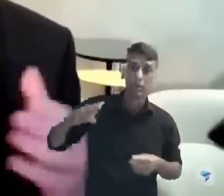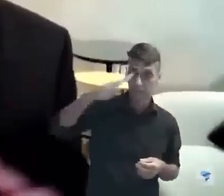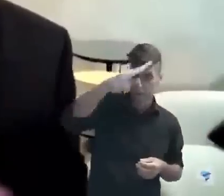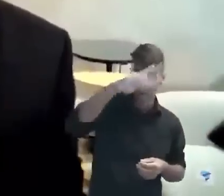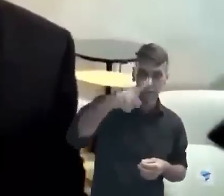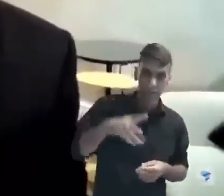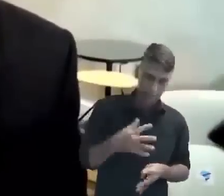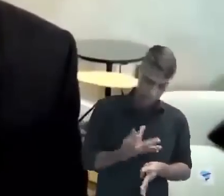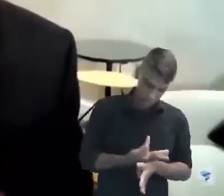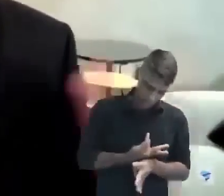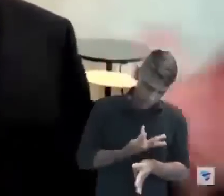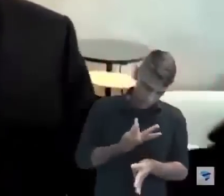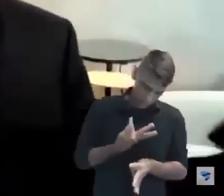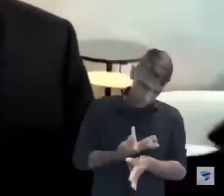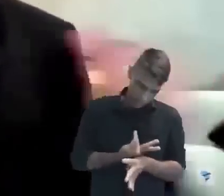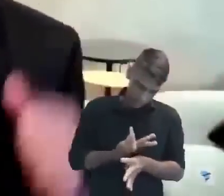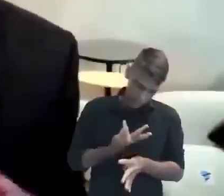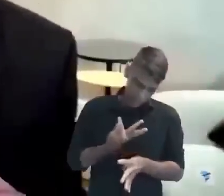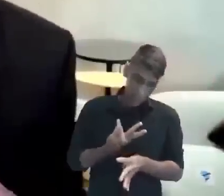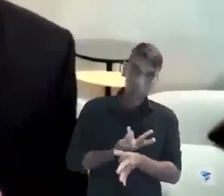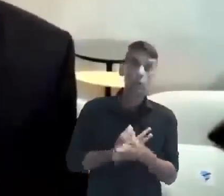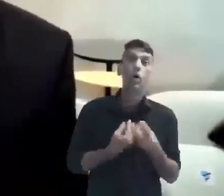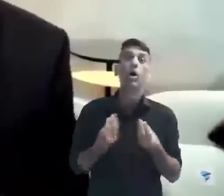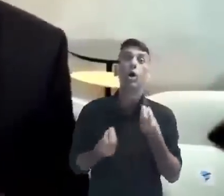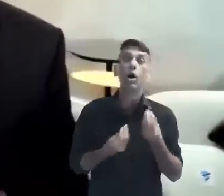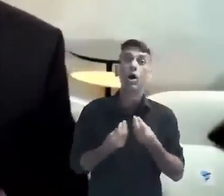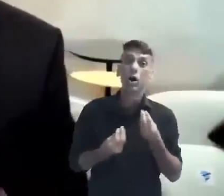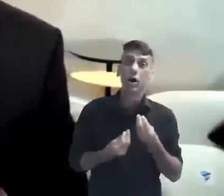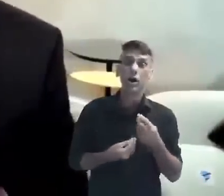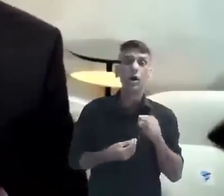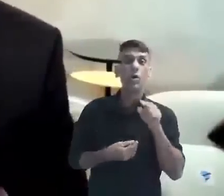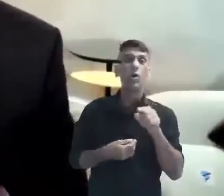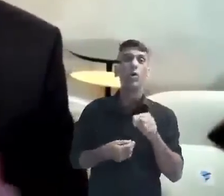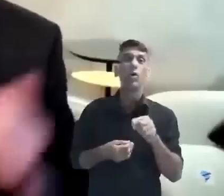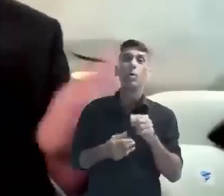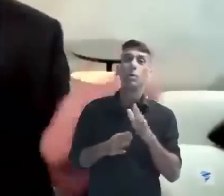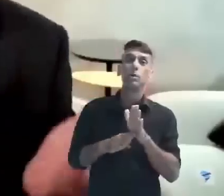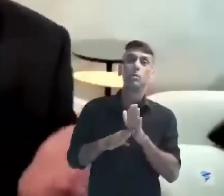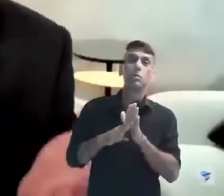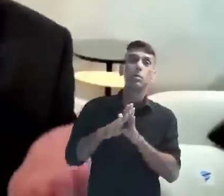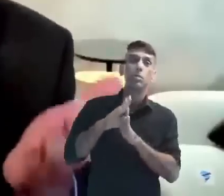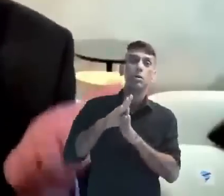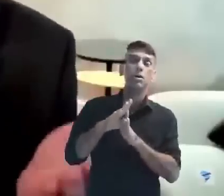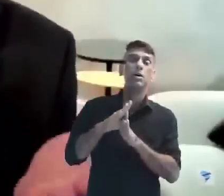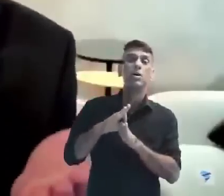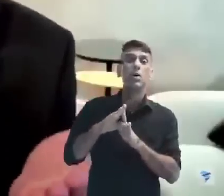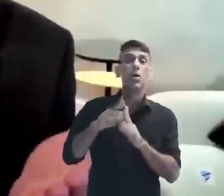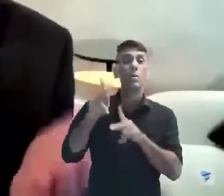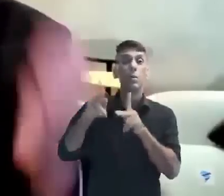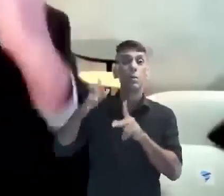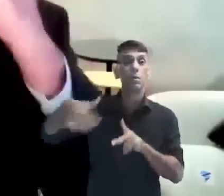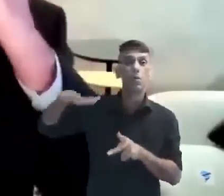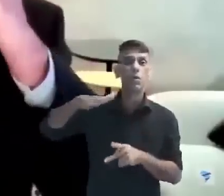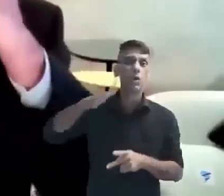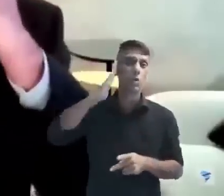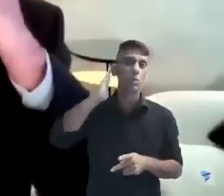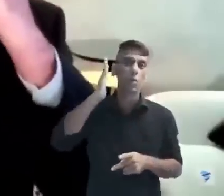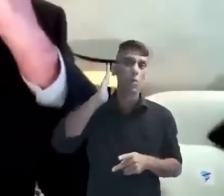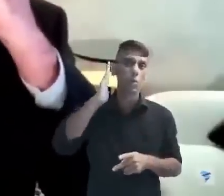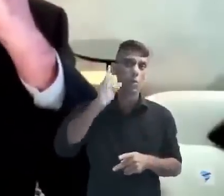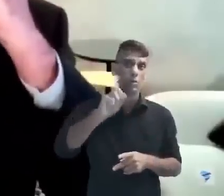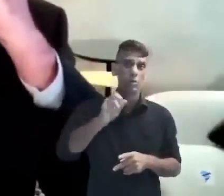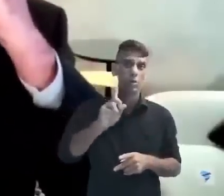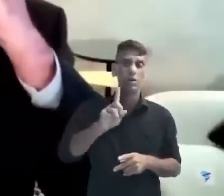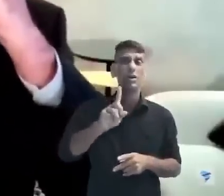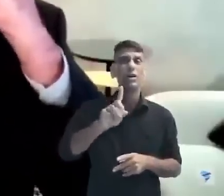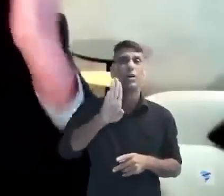resiliência competitiva e está até apresentando tendência de crescer? É porque o nosso povo não é burro. Alô, burguesia, pequena